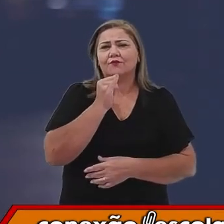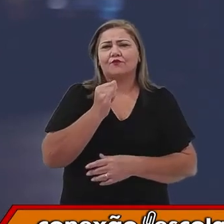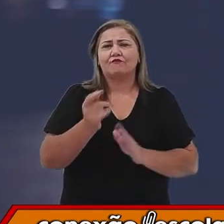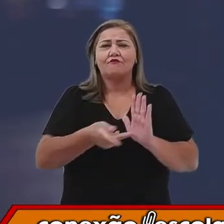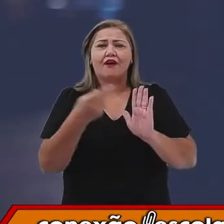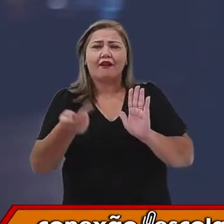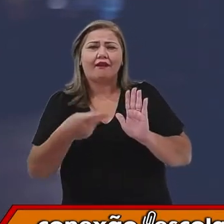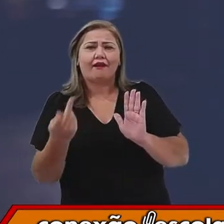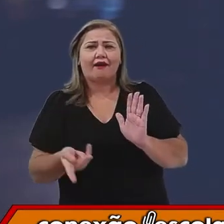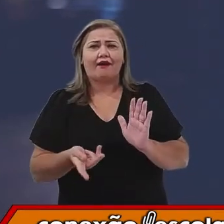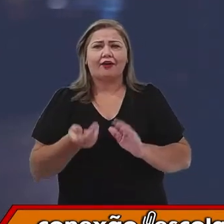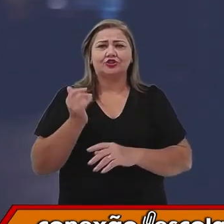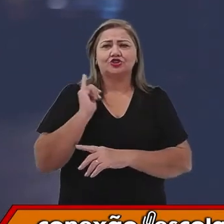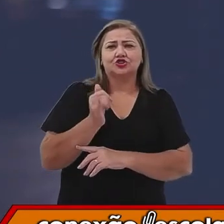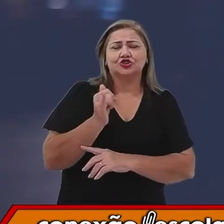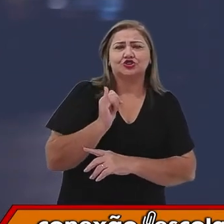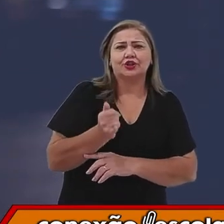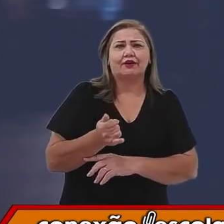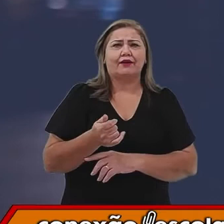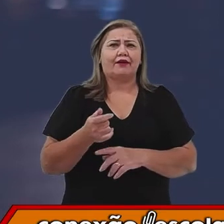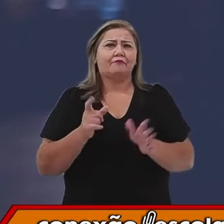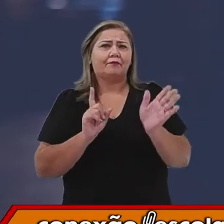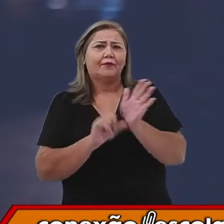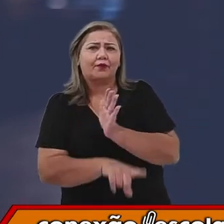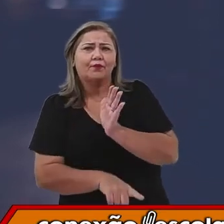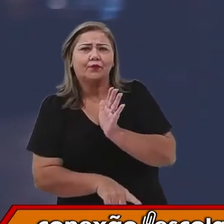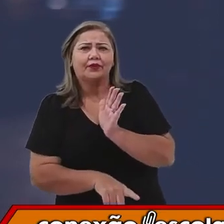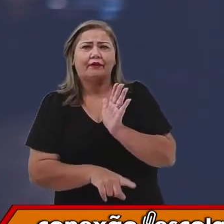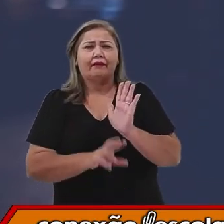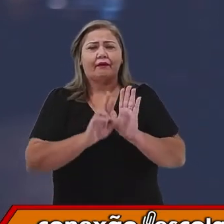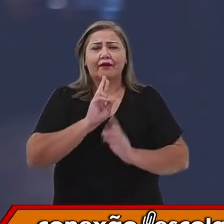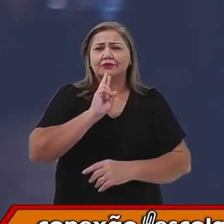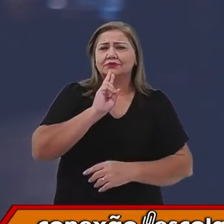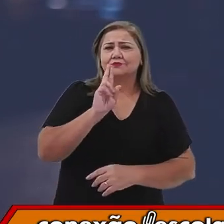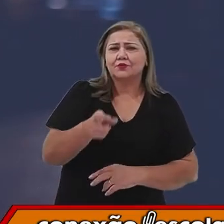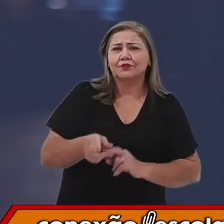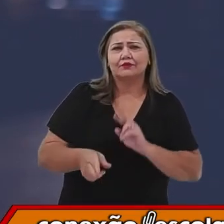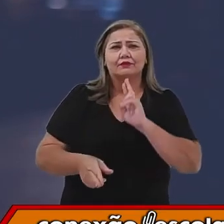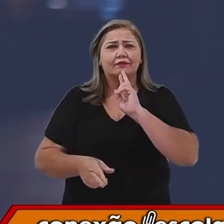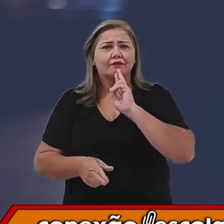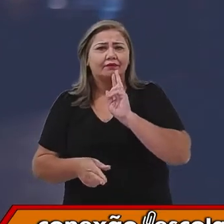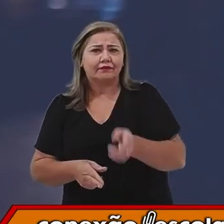falar, dizer, perguntar, responder,